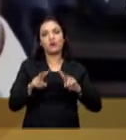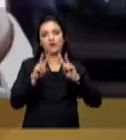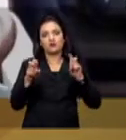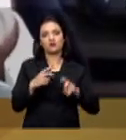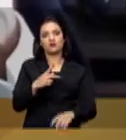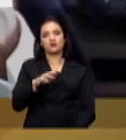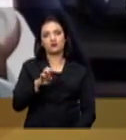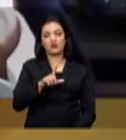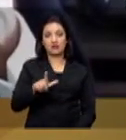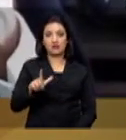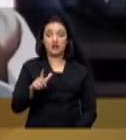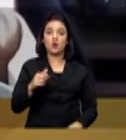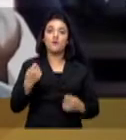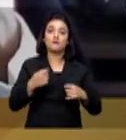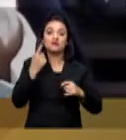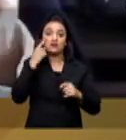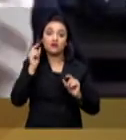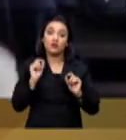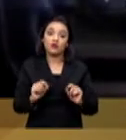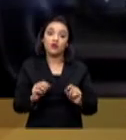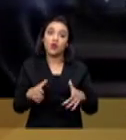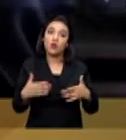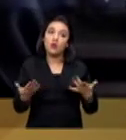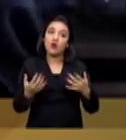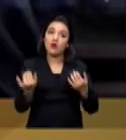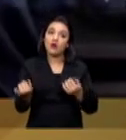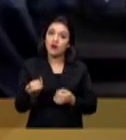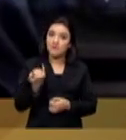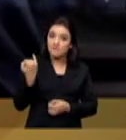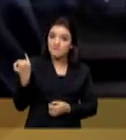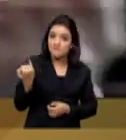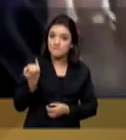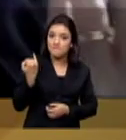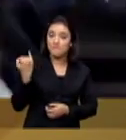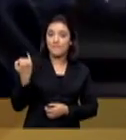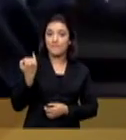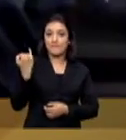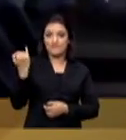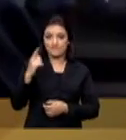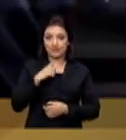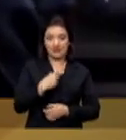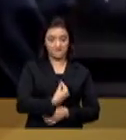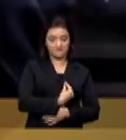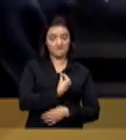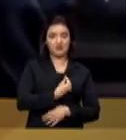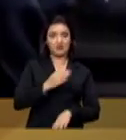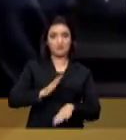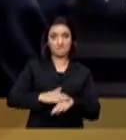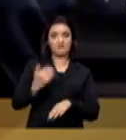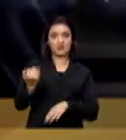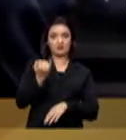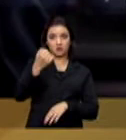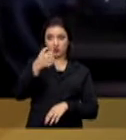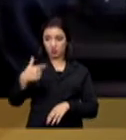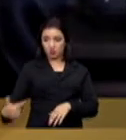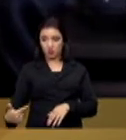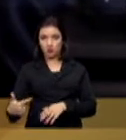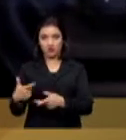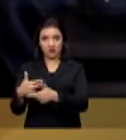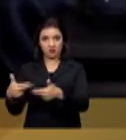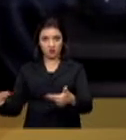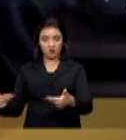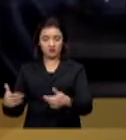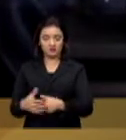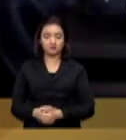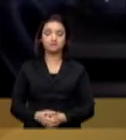a importância do bem jurídico que esteja sendo tutelado, a vida é mais importante do que o patrimônio,